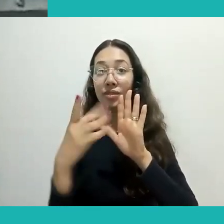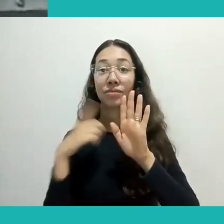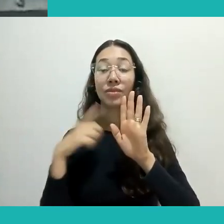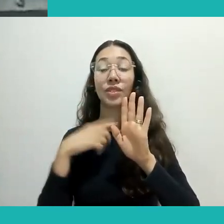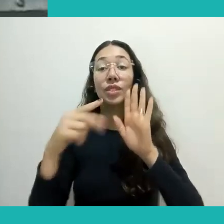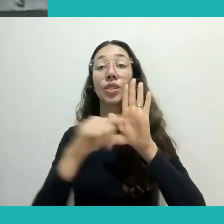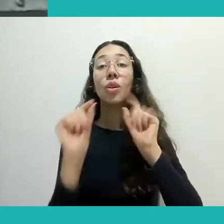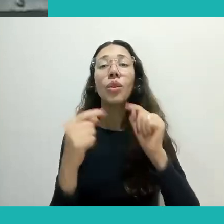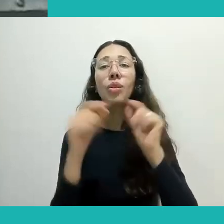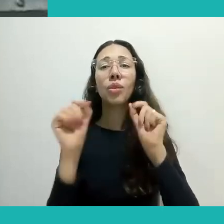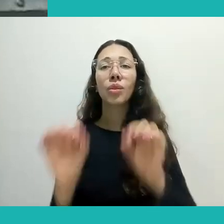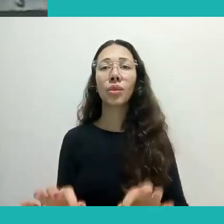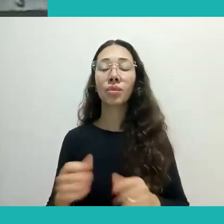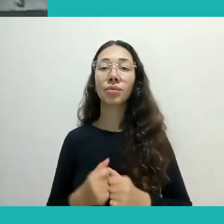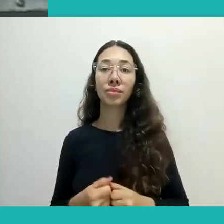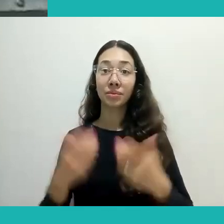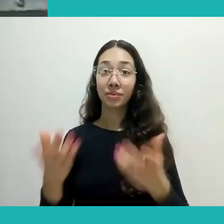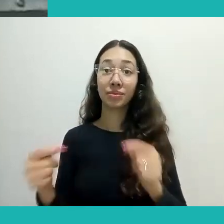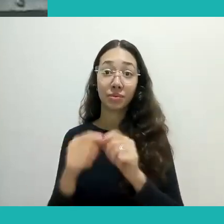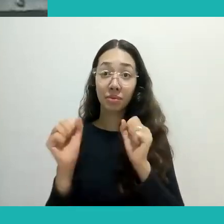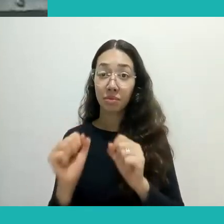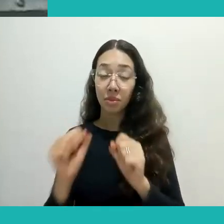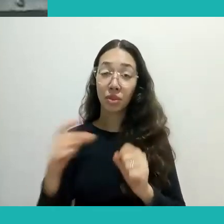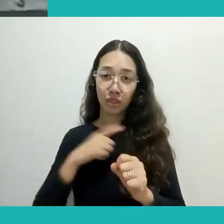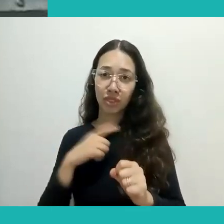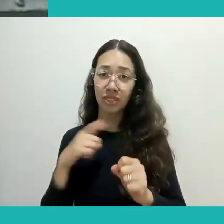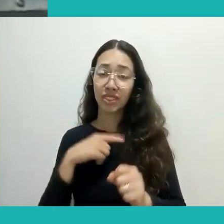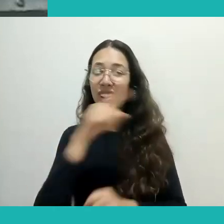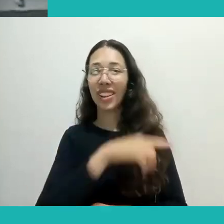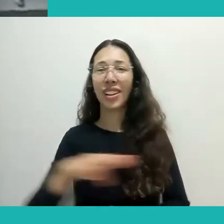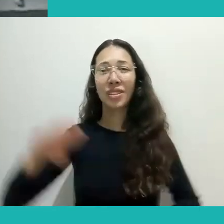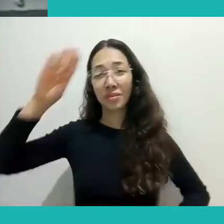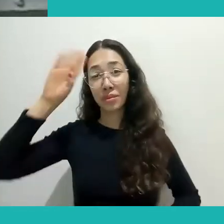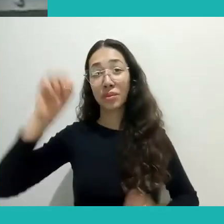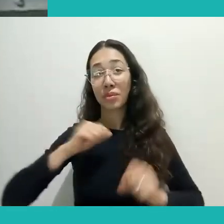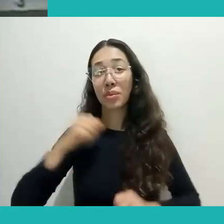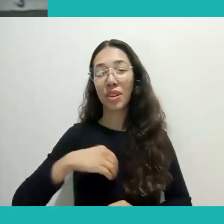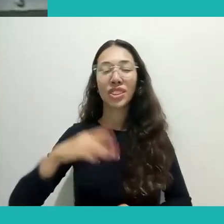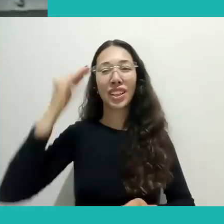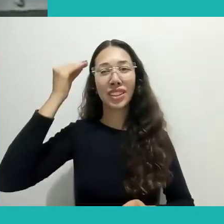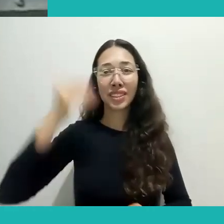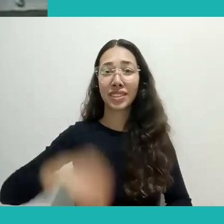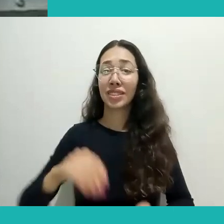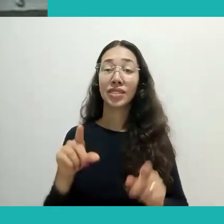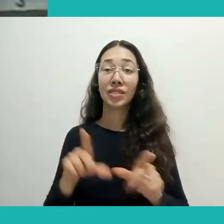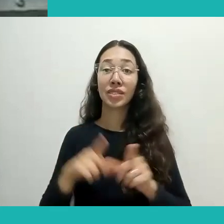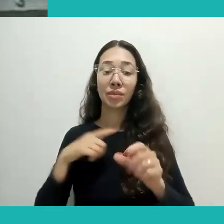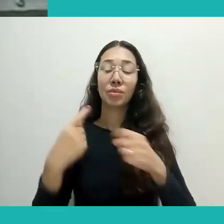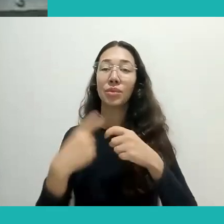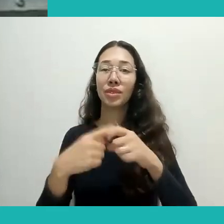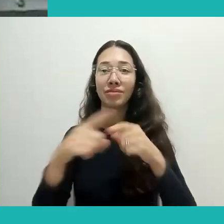o qual poderá ocorrer a renúncia pelo militar em caráter irrevogável ao disposto no artigo 31 da